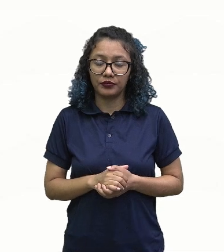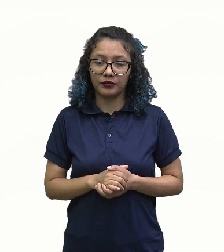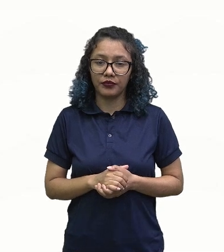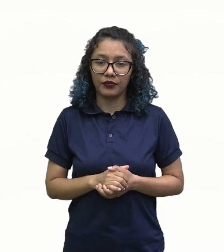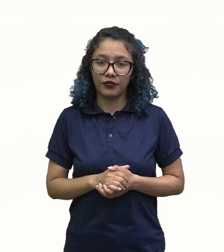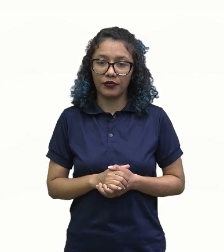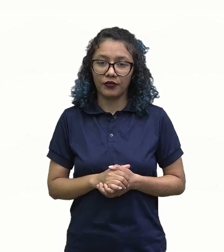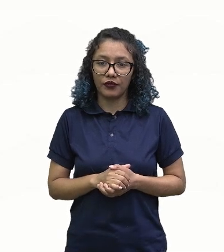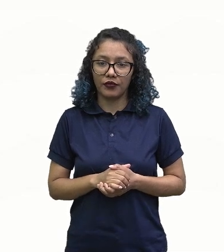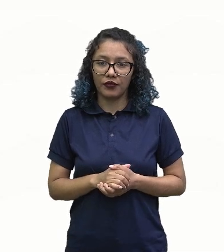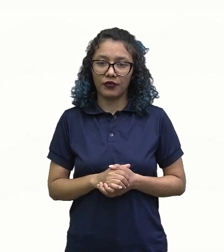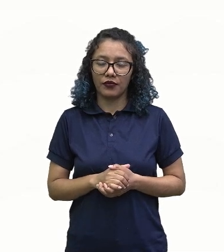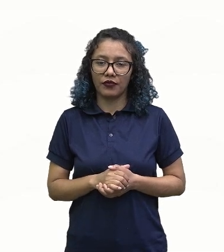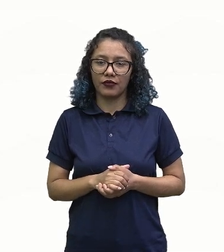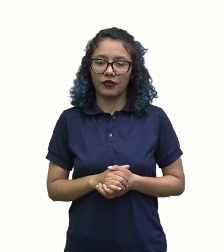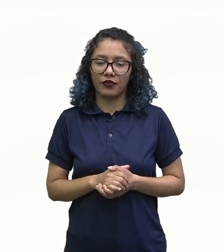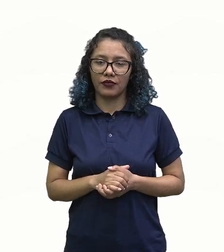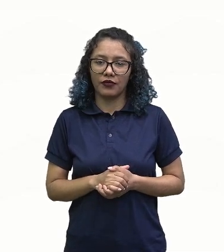ela é